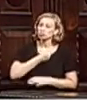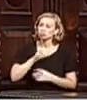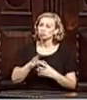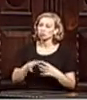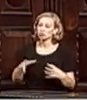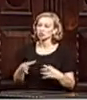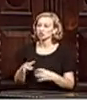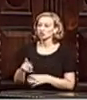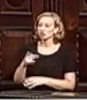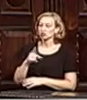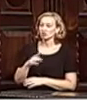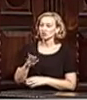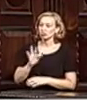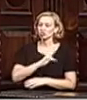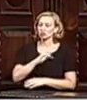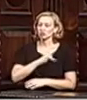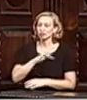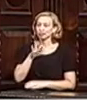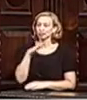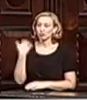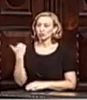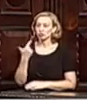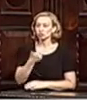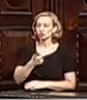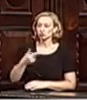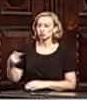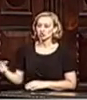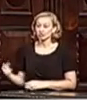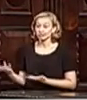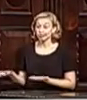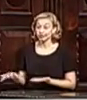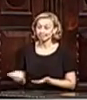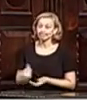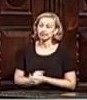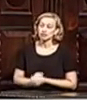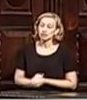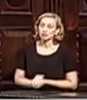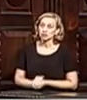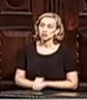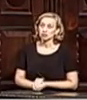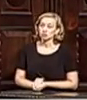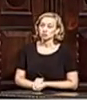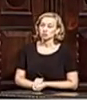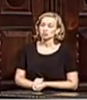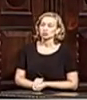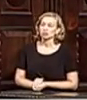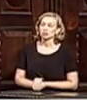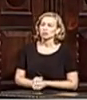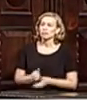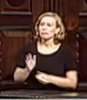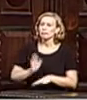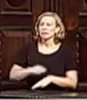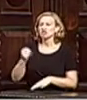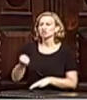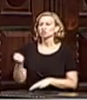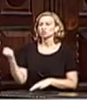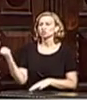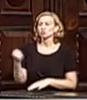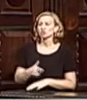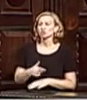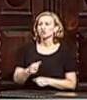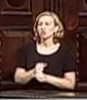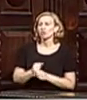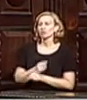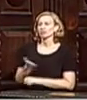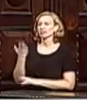policiais assassinados esse ano de 2017, batendo todos os recordes na história